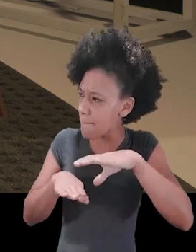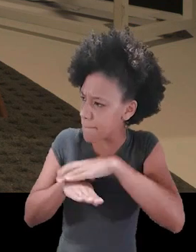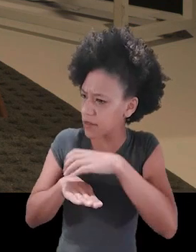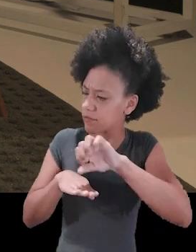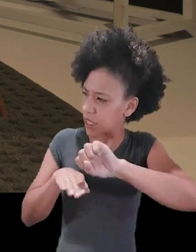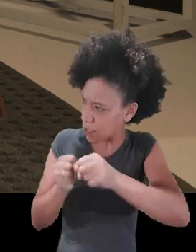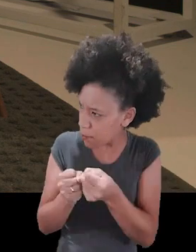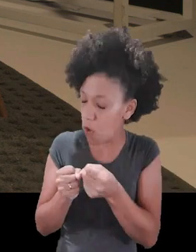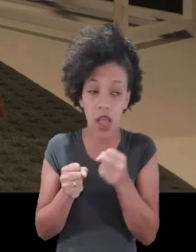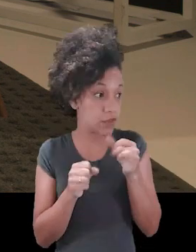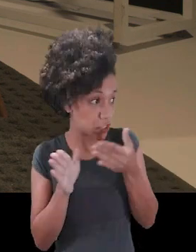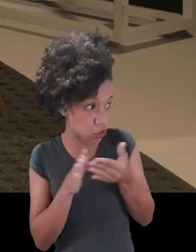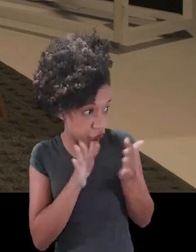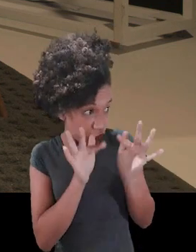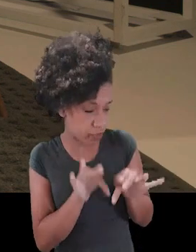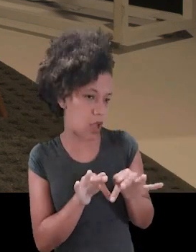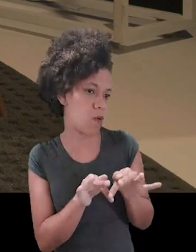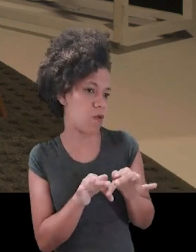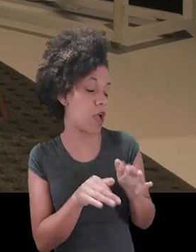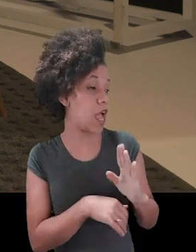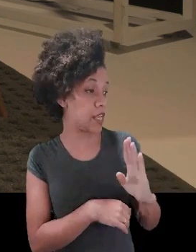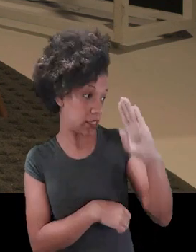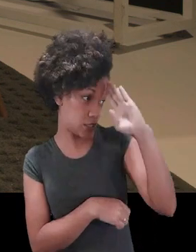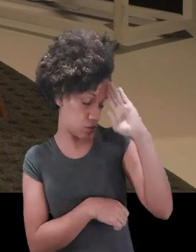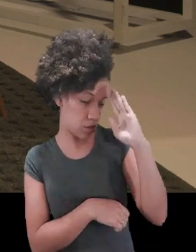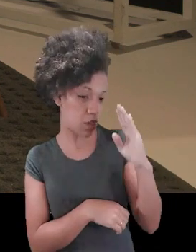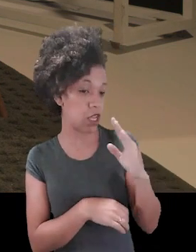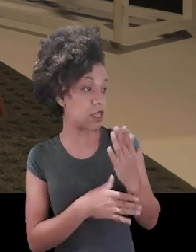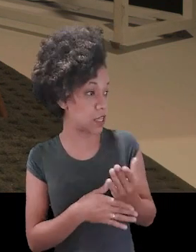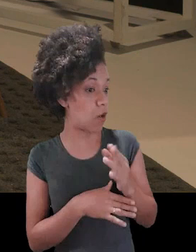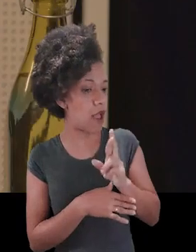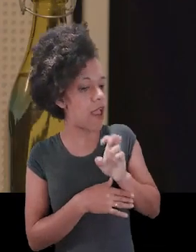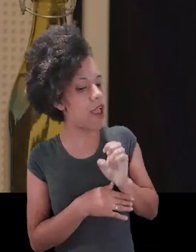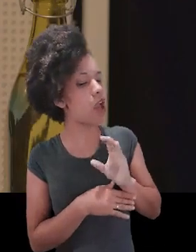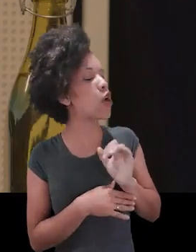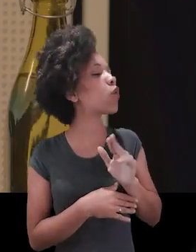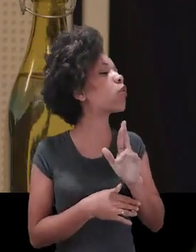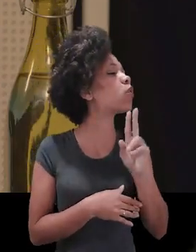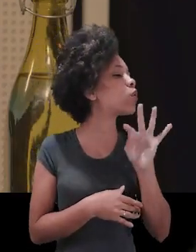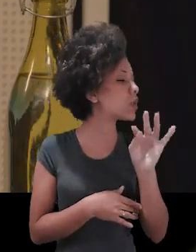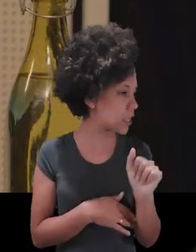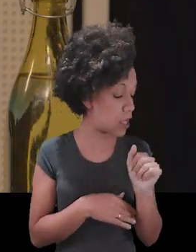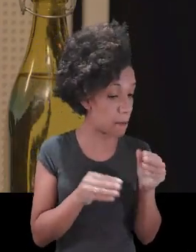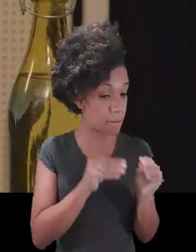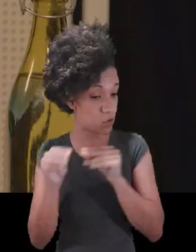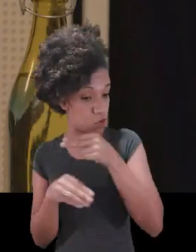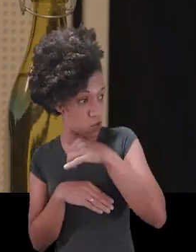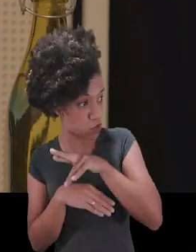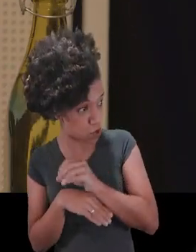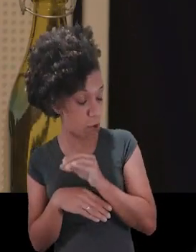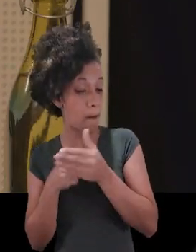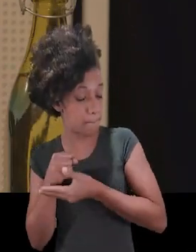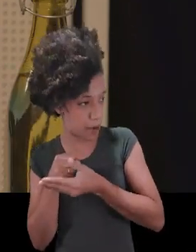você no final do teu período de de soldado efetivo efetivo variado que é o Recruta é a para virar o núcleo base